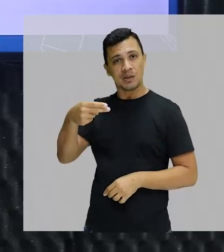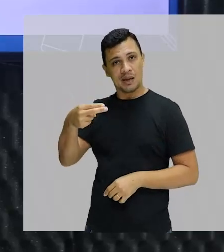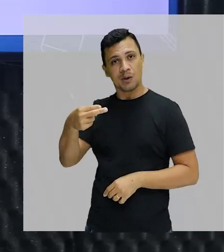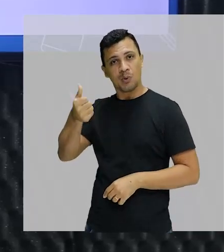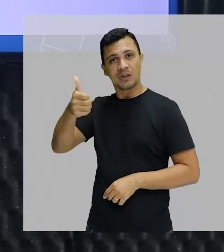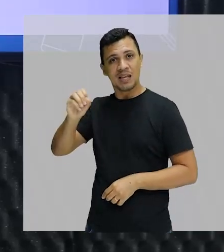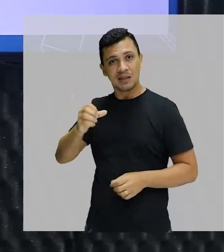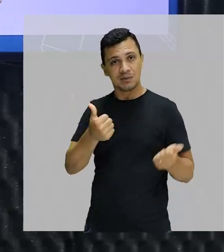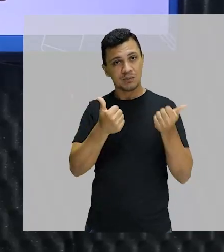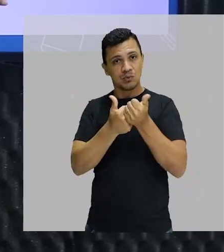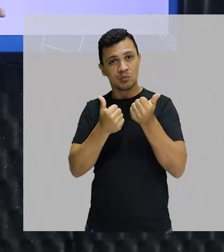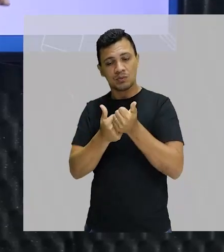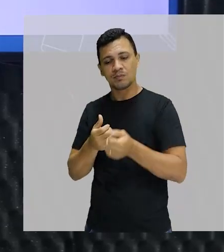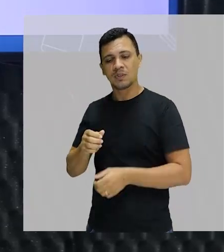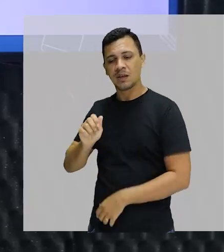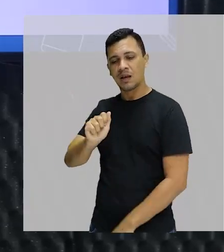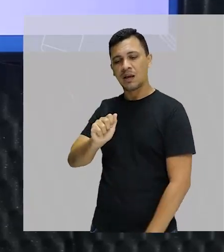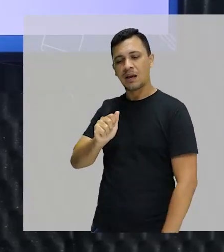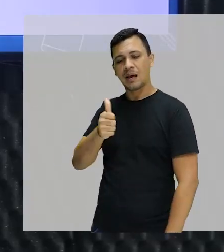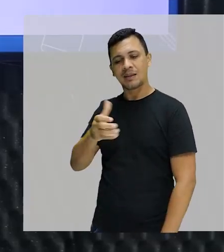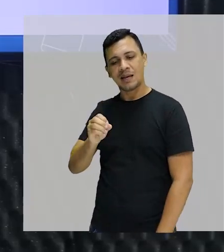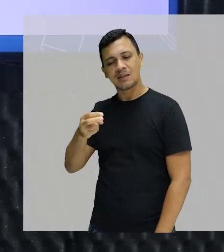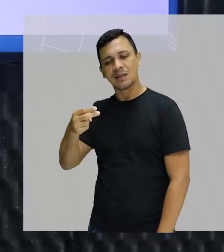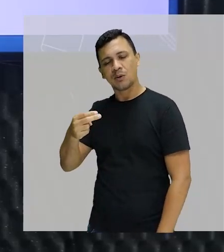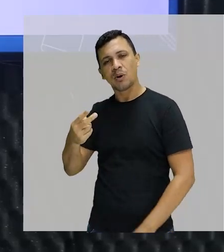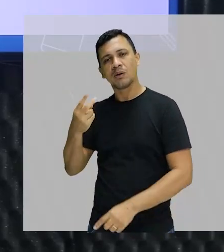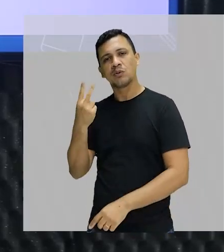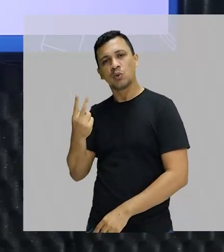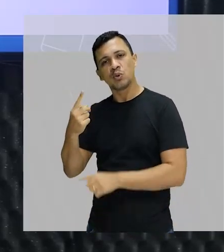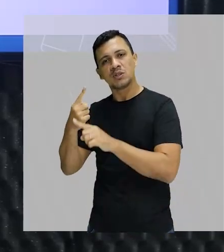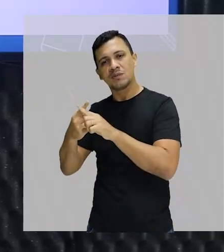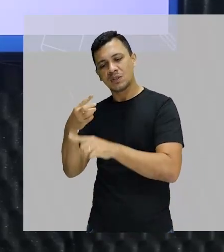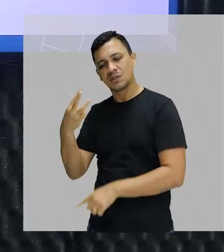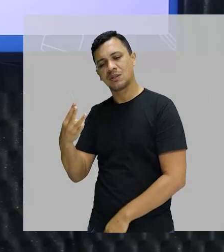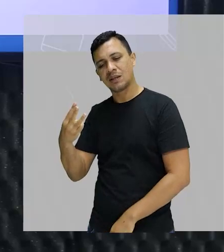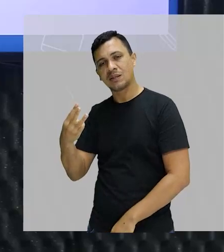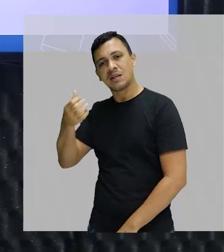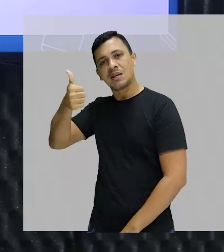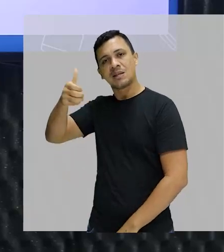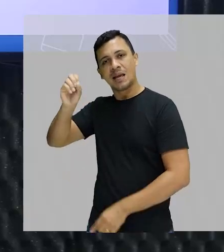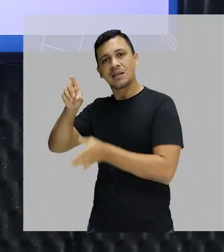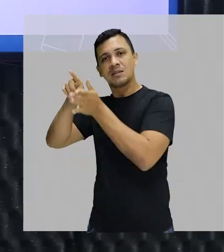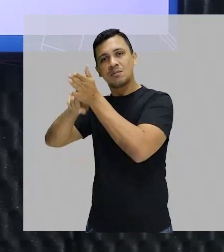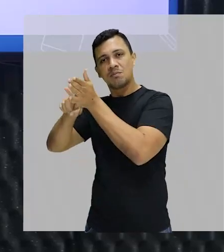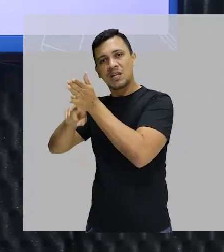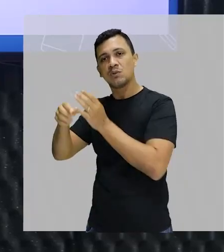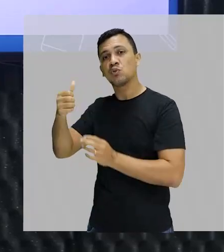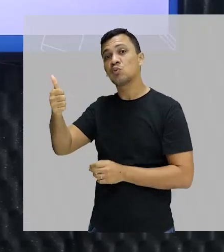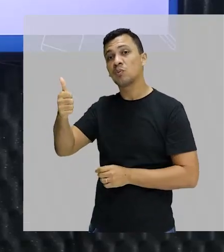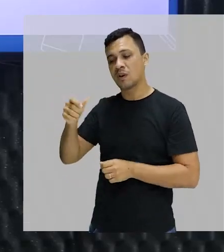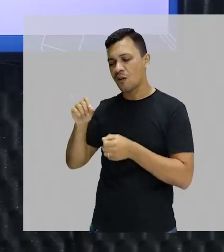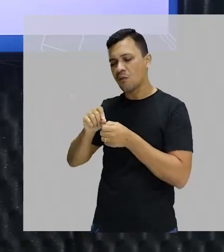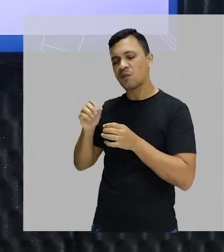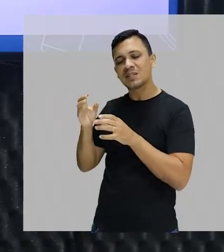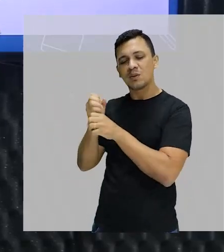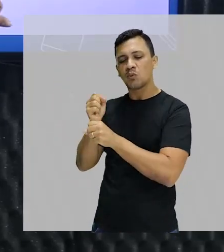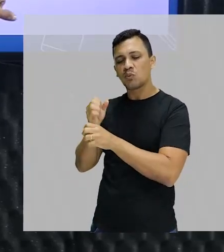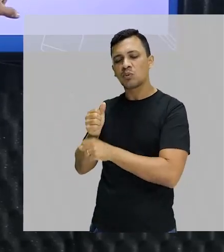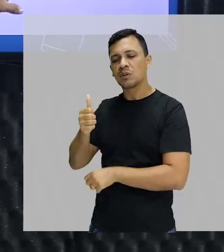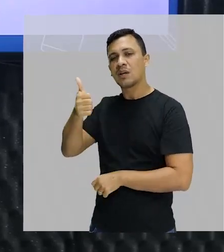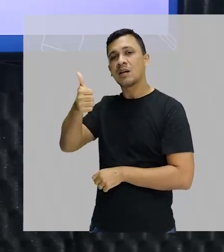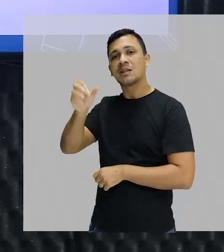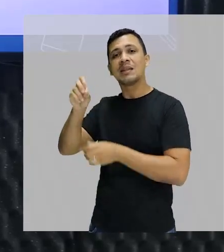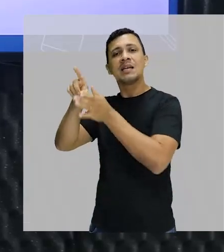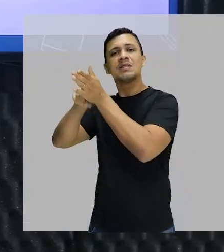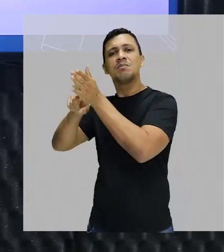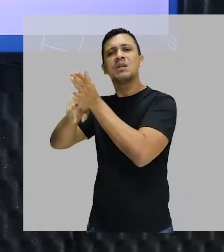ficou. A10 é igual a 2 vezes 3 elevado a 10 menos 1. Fazendo as continhas lá no expoente, 10 menos 1